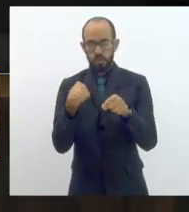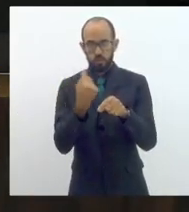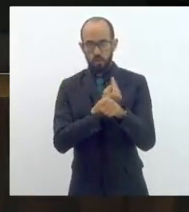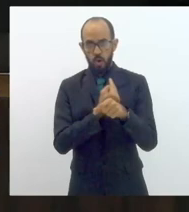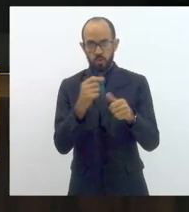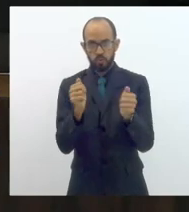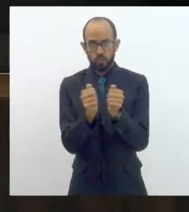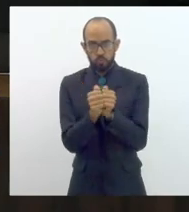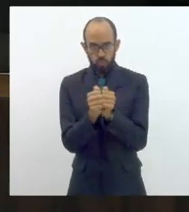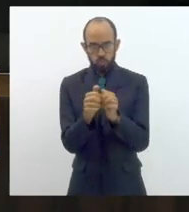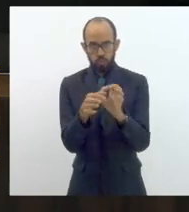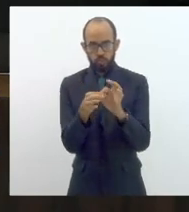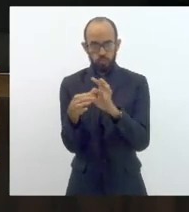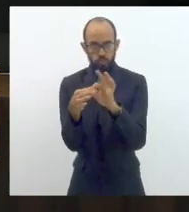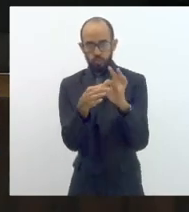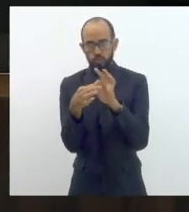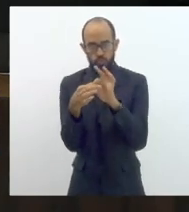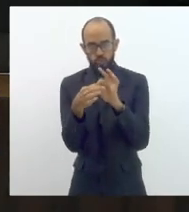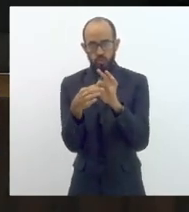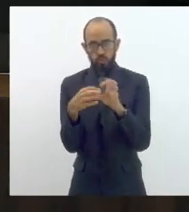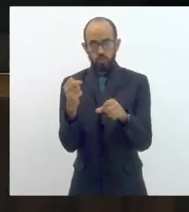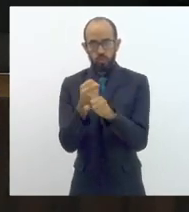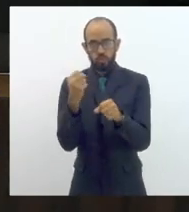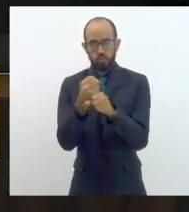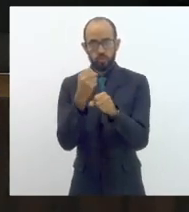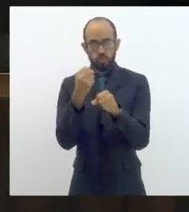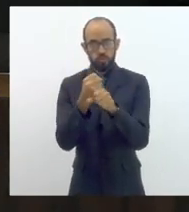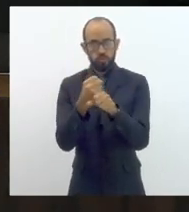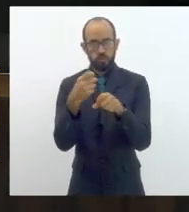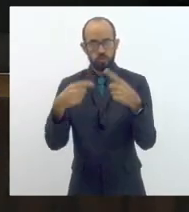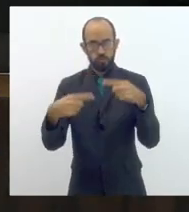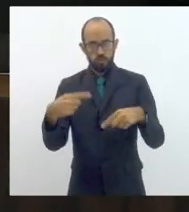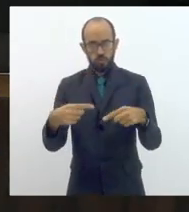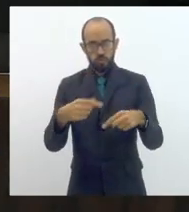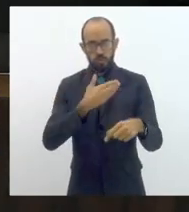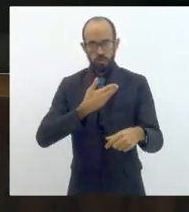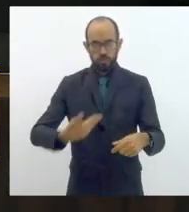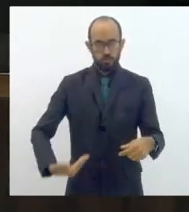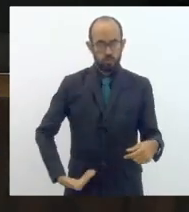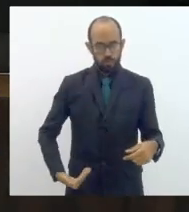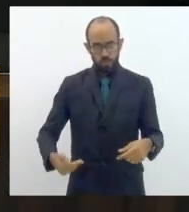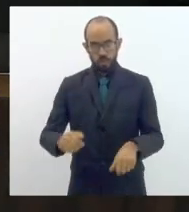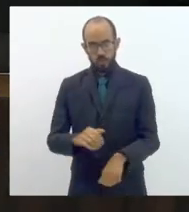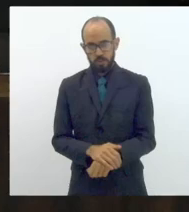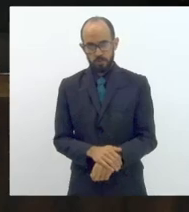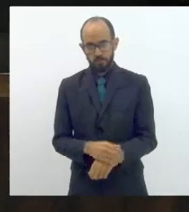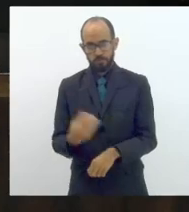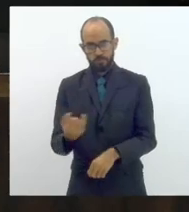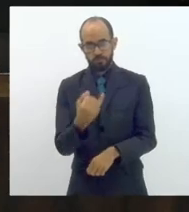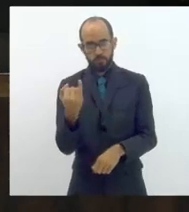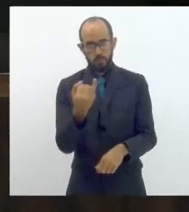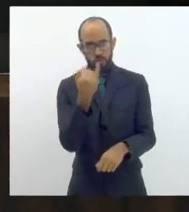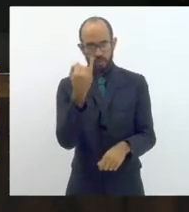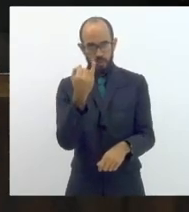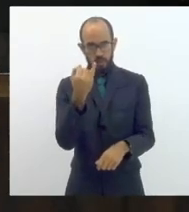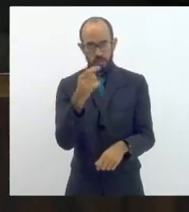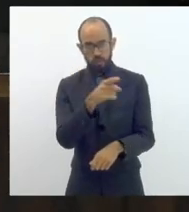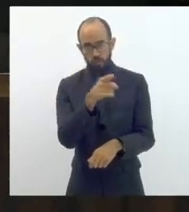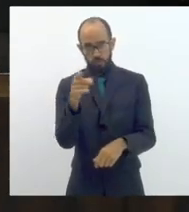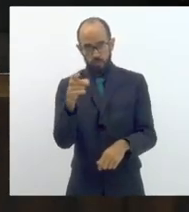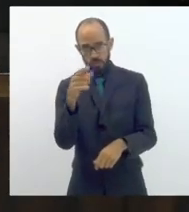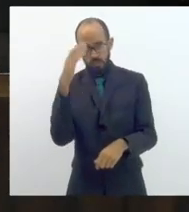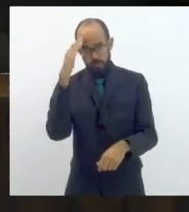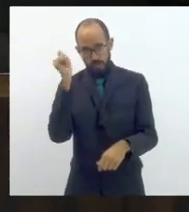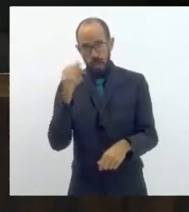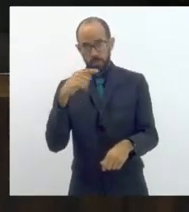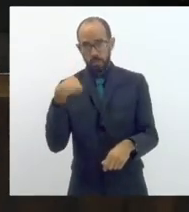nos territórios, construímos políticas públicas. Então, tenham na Alerj, tenham no nosso mandato, também